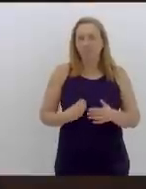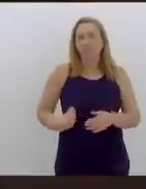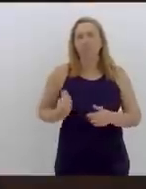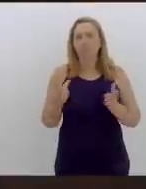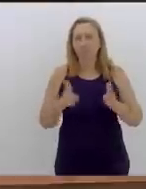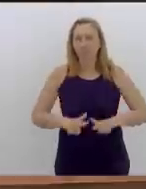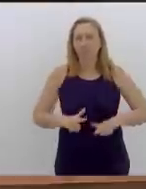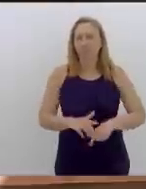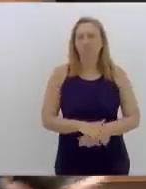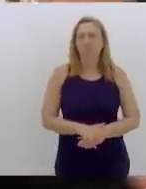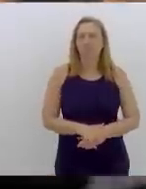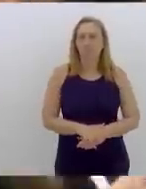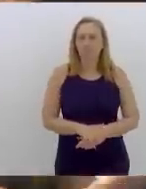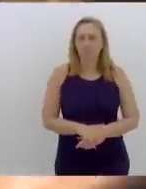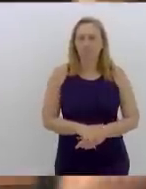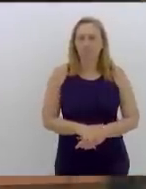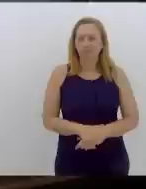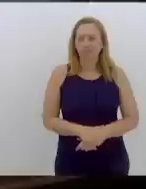aqui